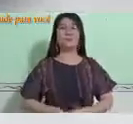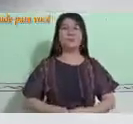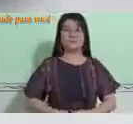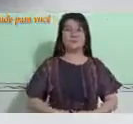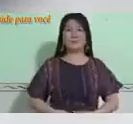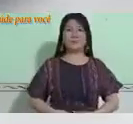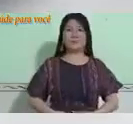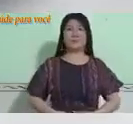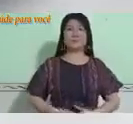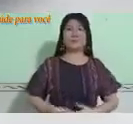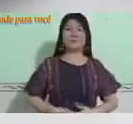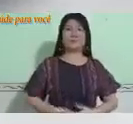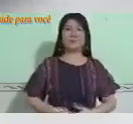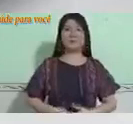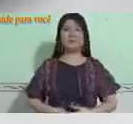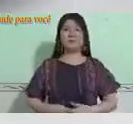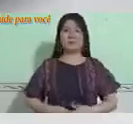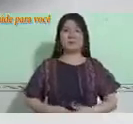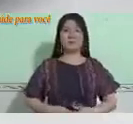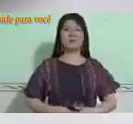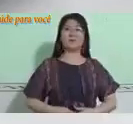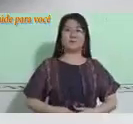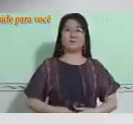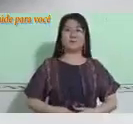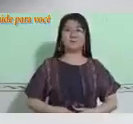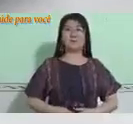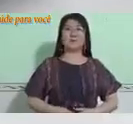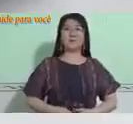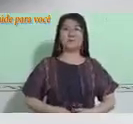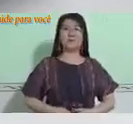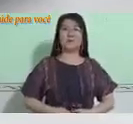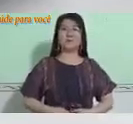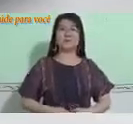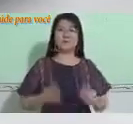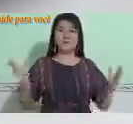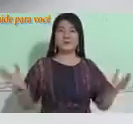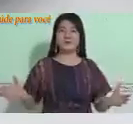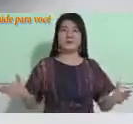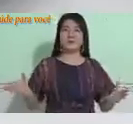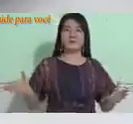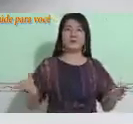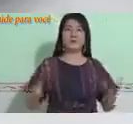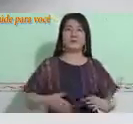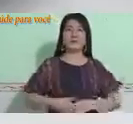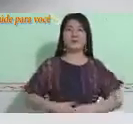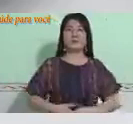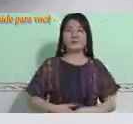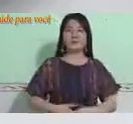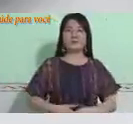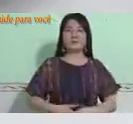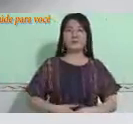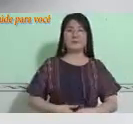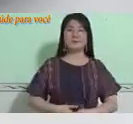o m o u t r a s c r i a n c cedilha a s p o r c r c a d e 7 dias,